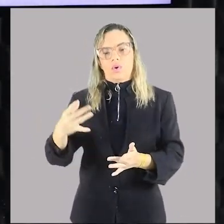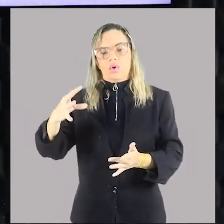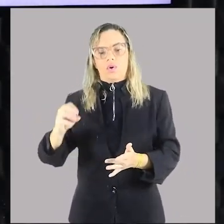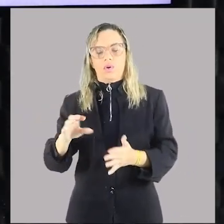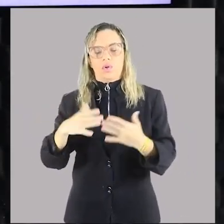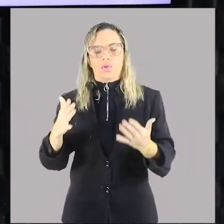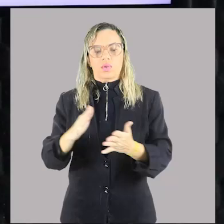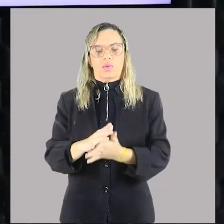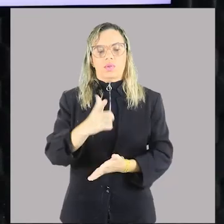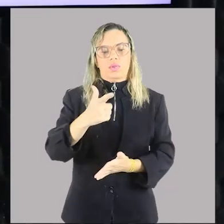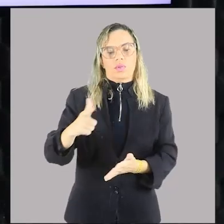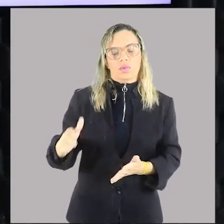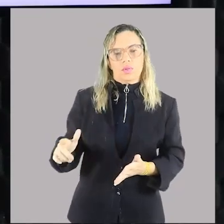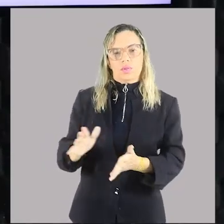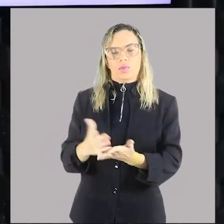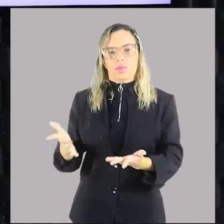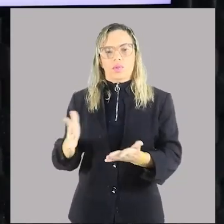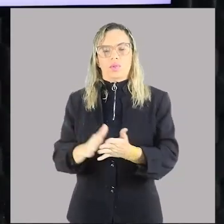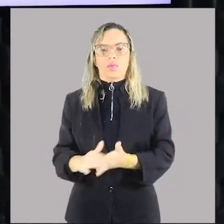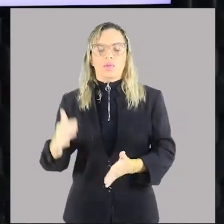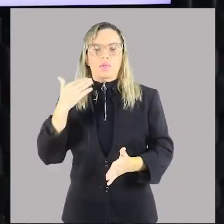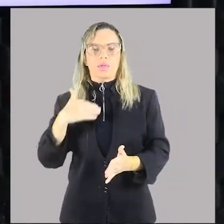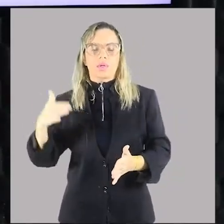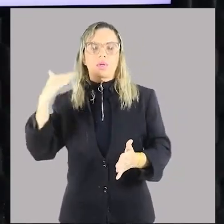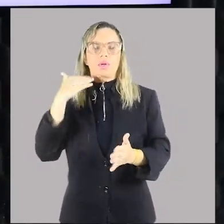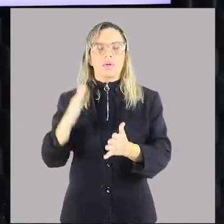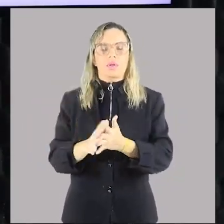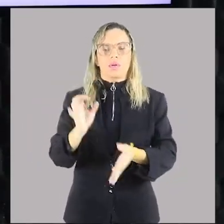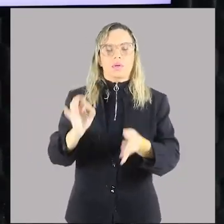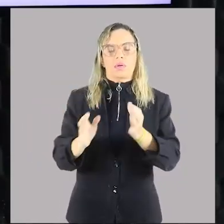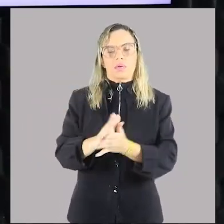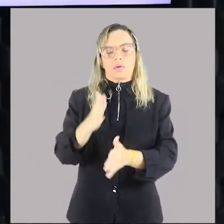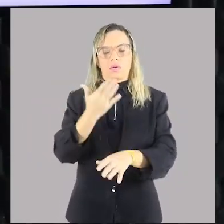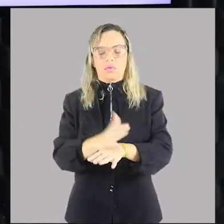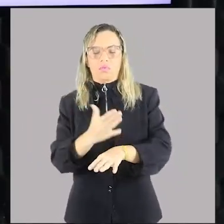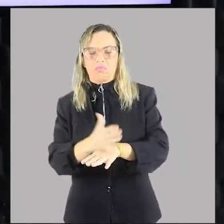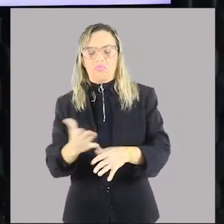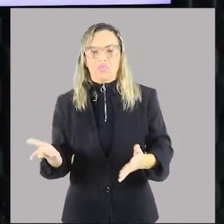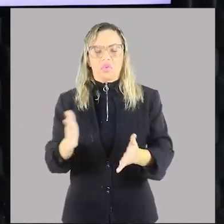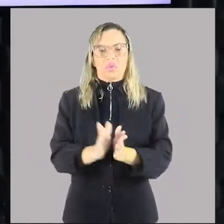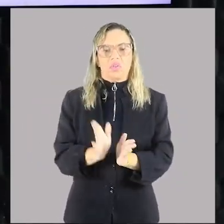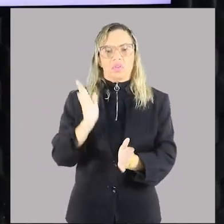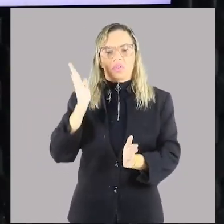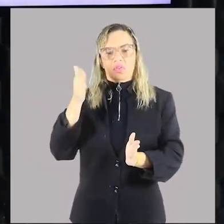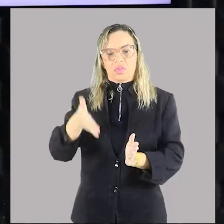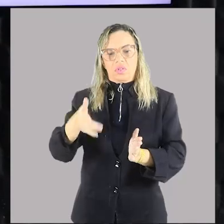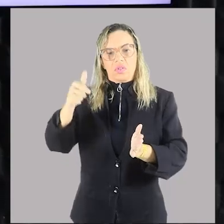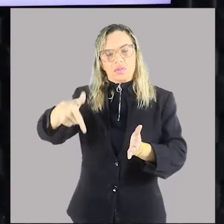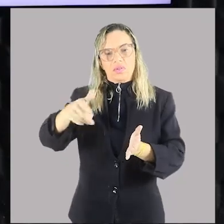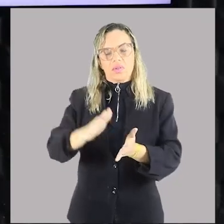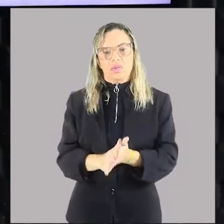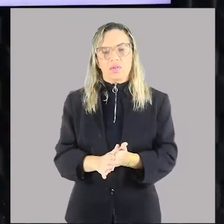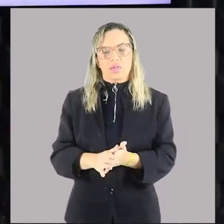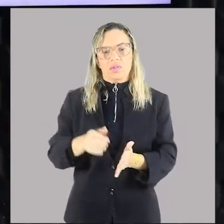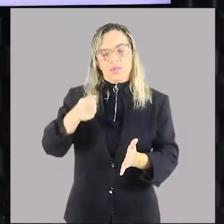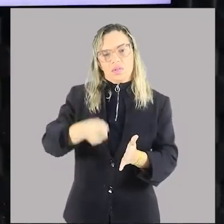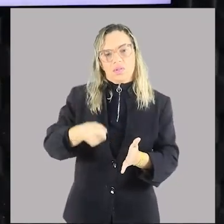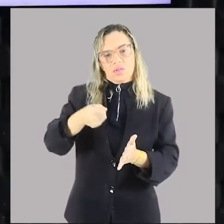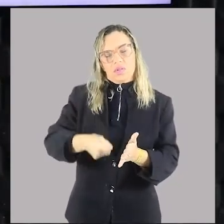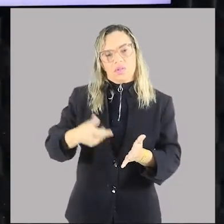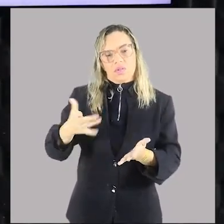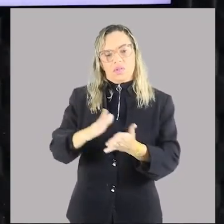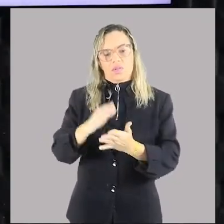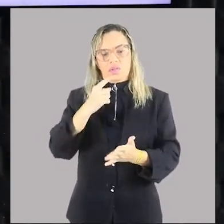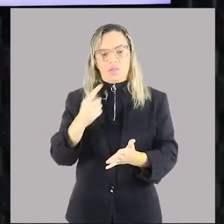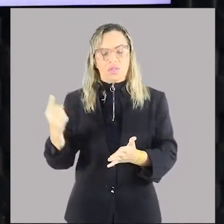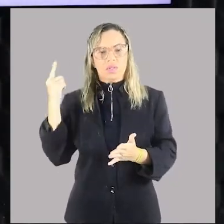personalidade jurídica, portanto, não exercem diretamente direitos, deveres, obrigações, e sim a pessoa jurídica que